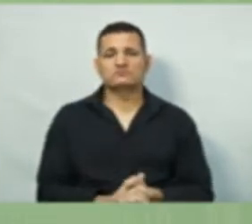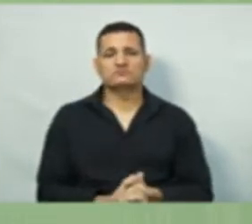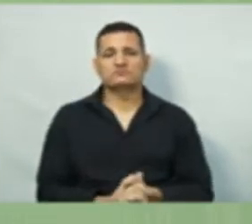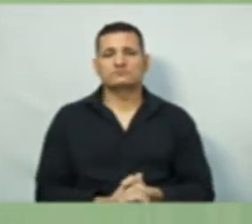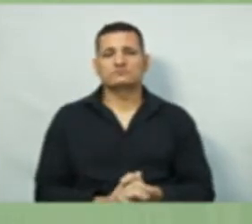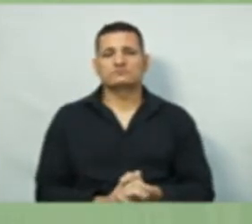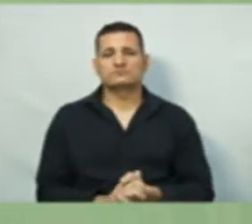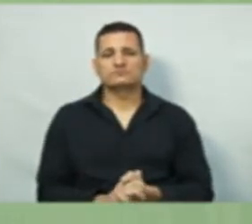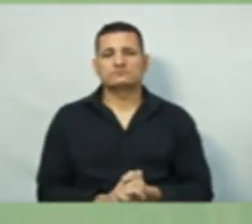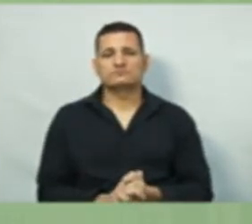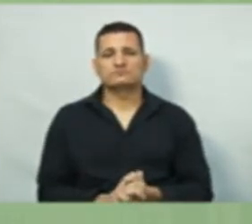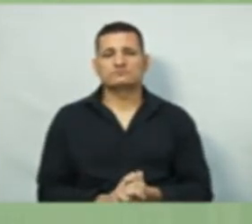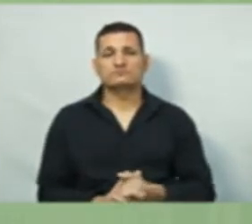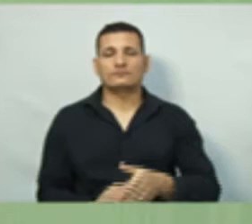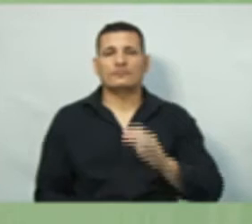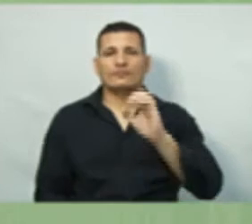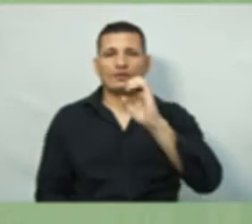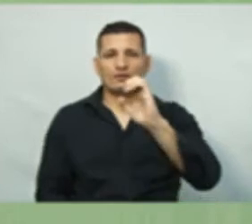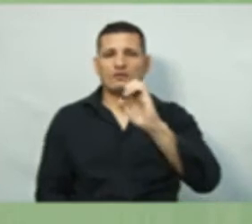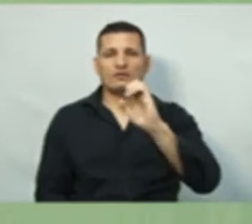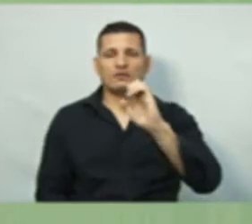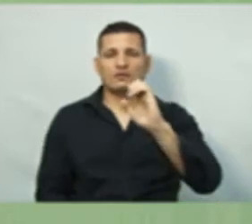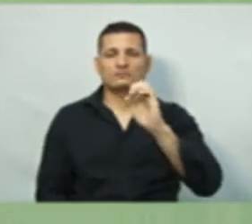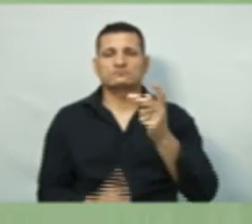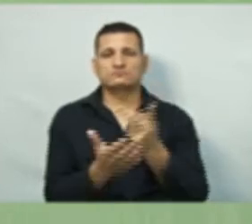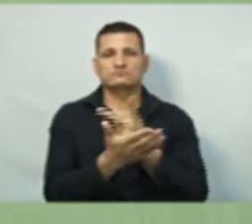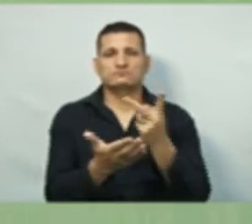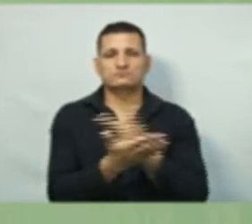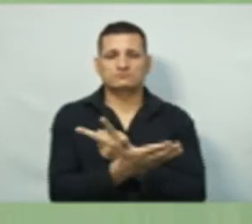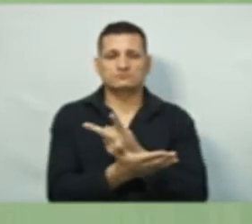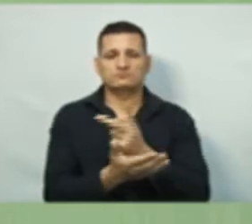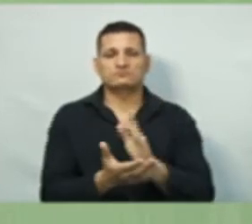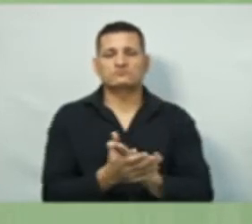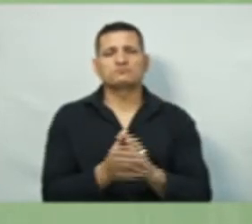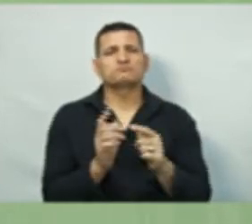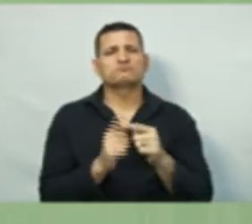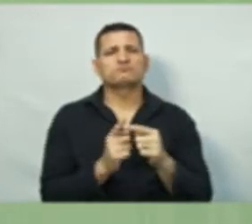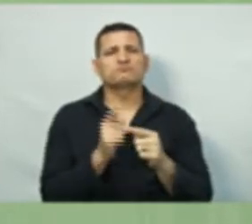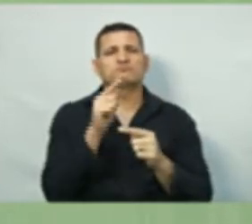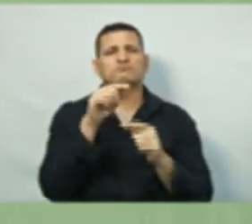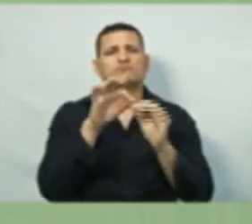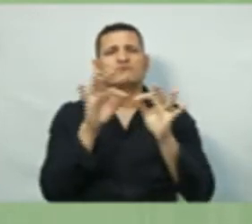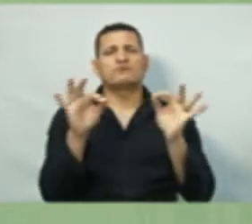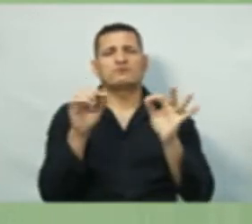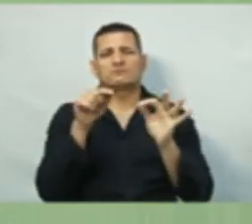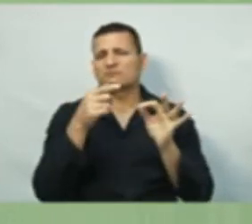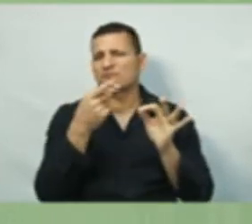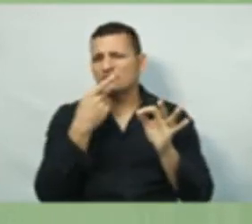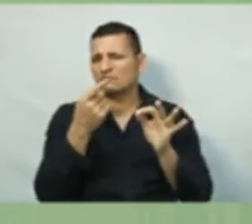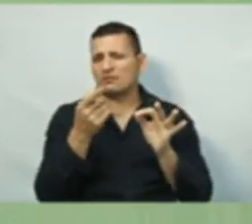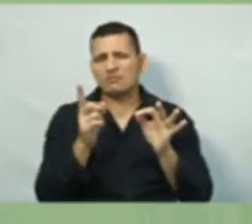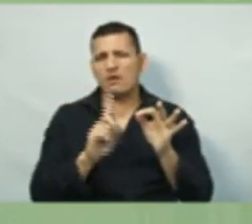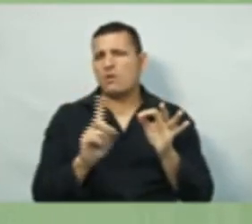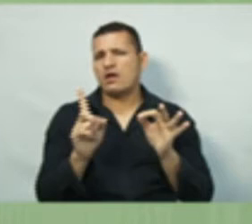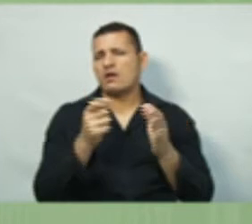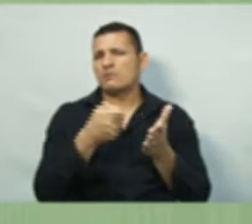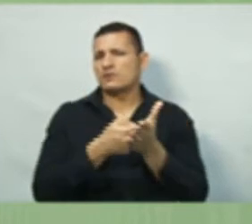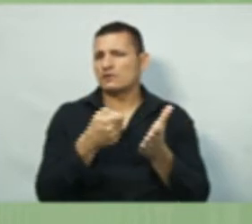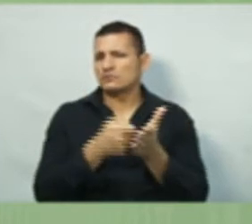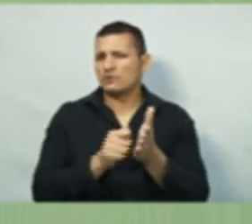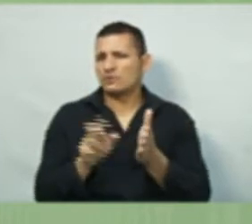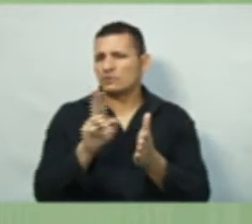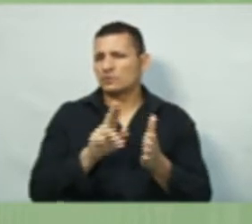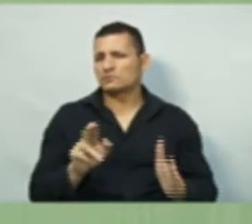quê, professora? Porque aqui diz que não é obrigatório o uso da